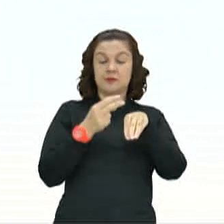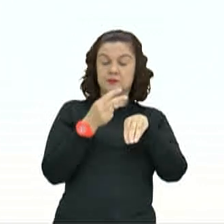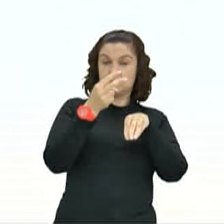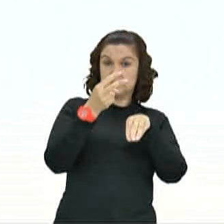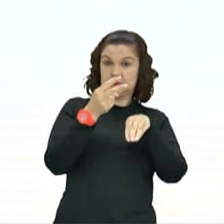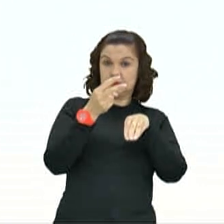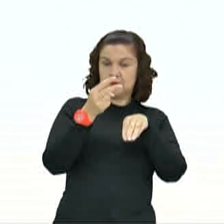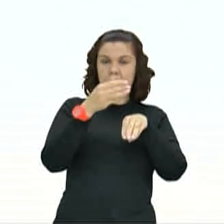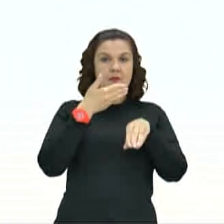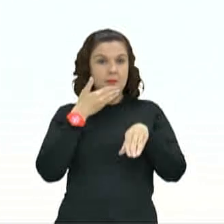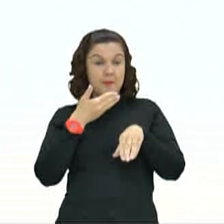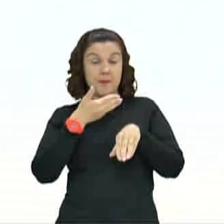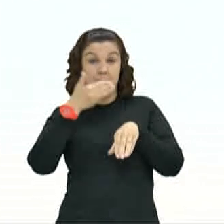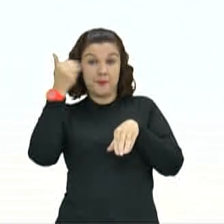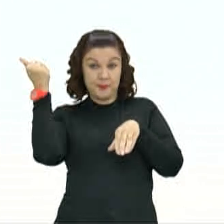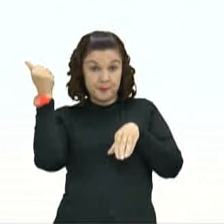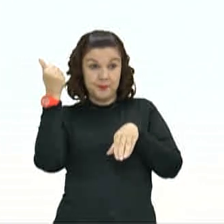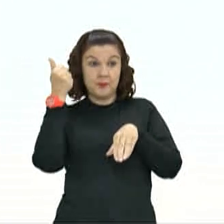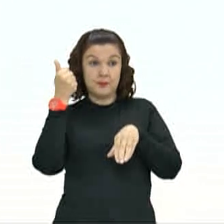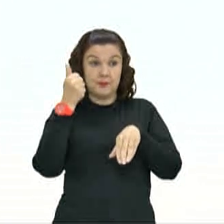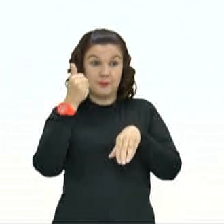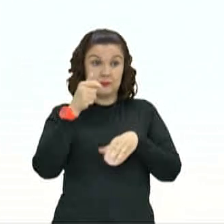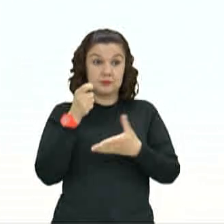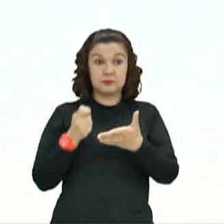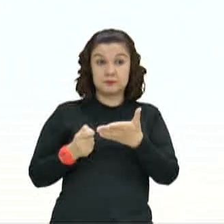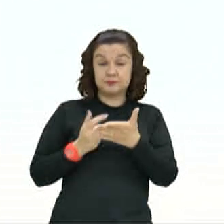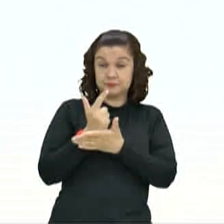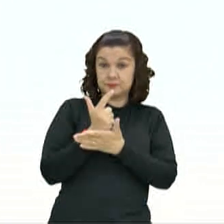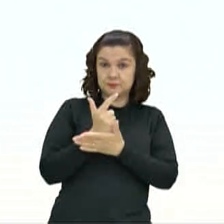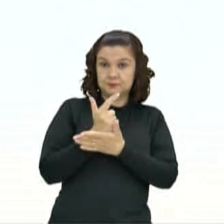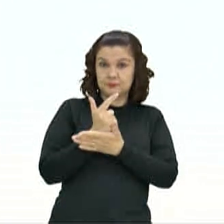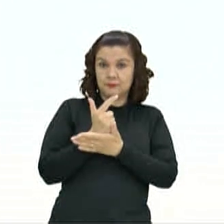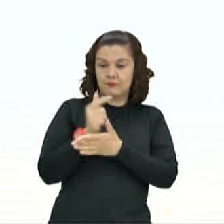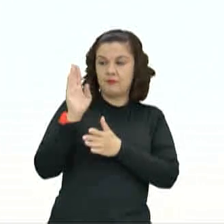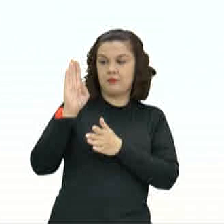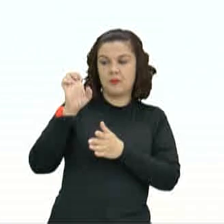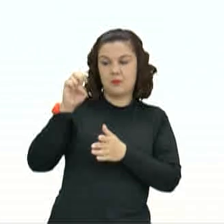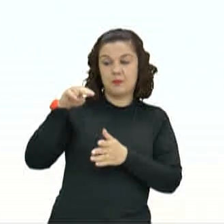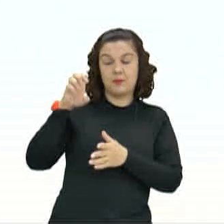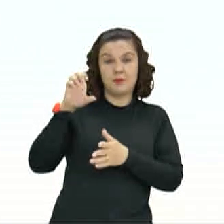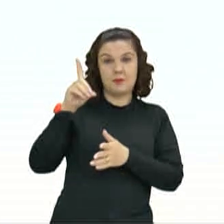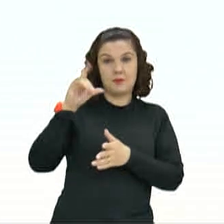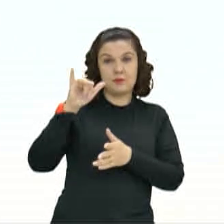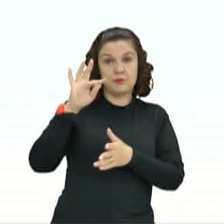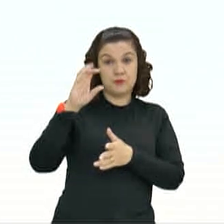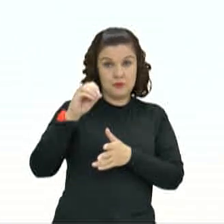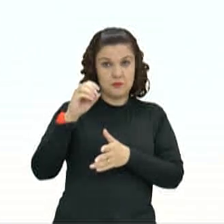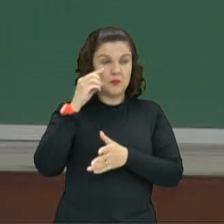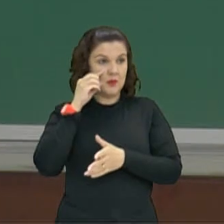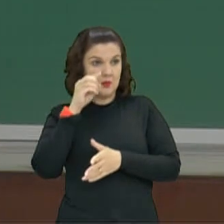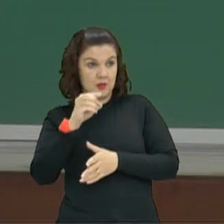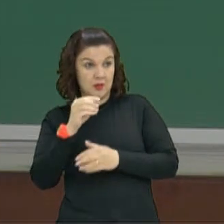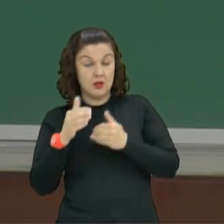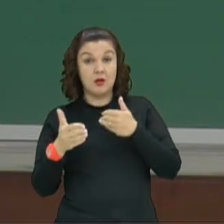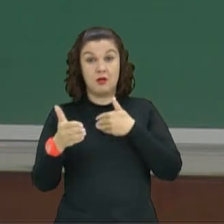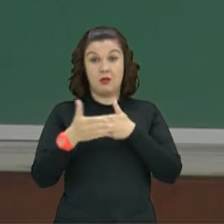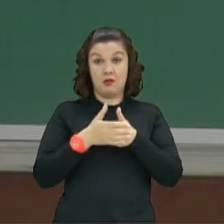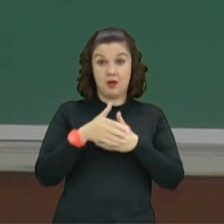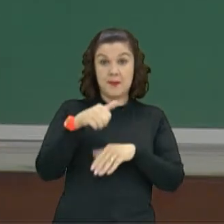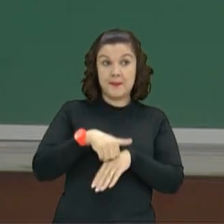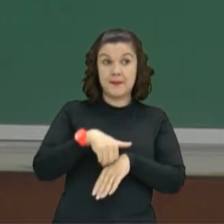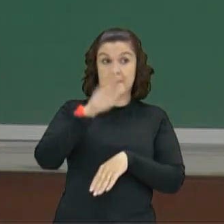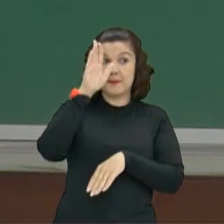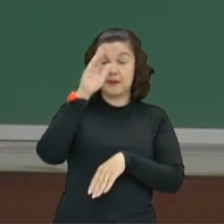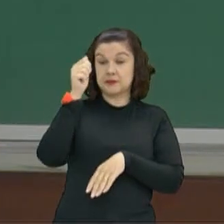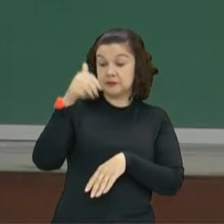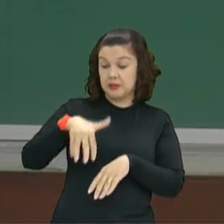metros quadrados, de área pintada, é mais econômico contratar o Benedito. Então veja, o Benedito, por enquanto, ele é